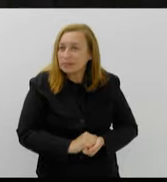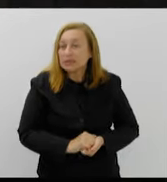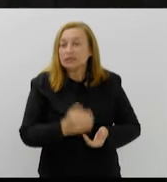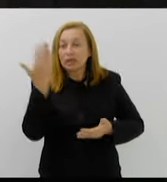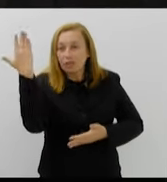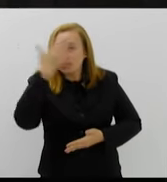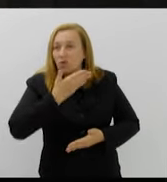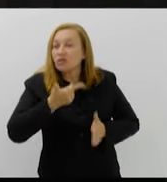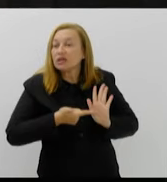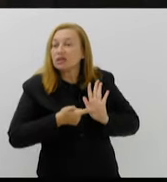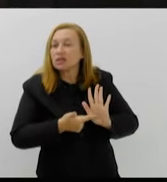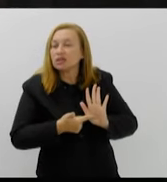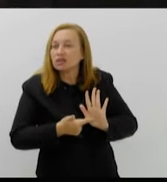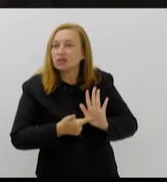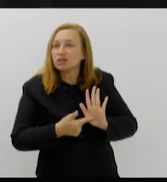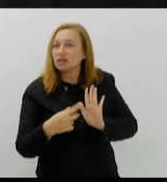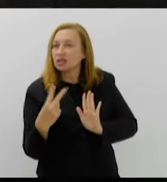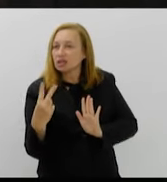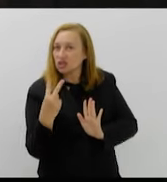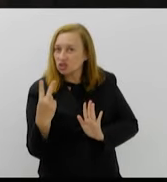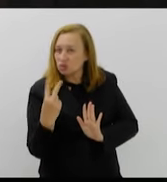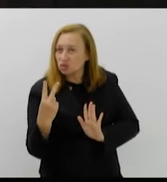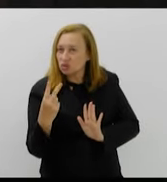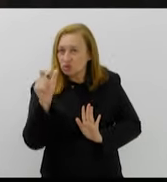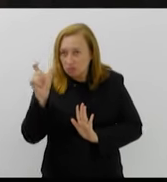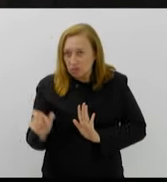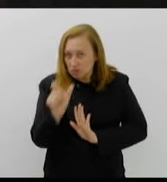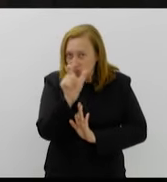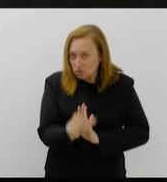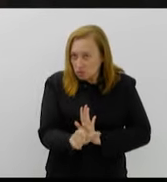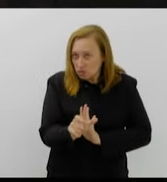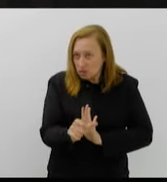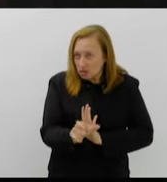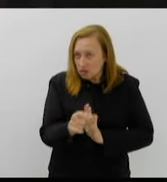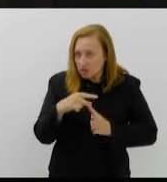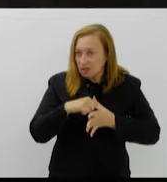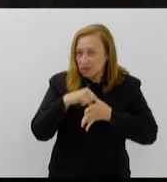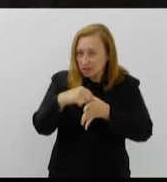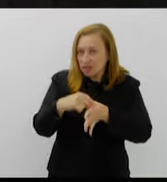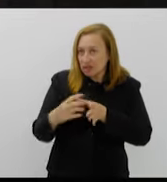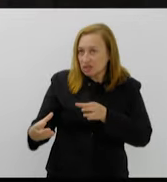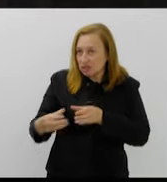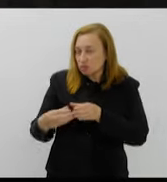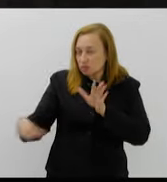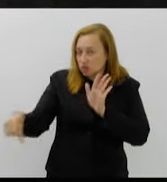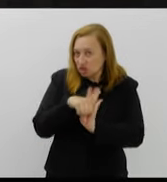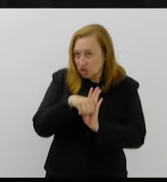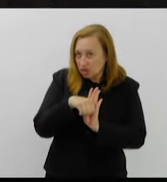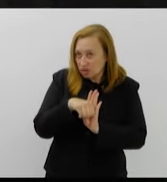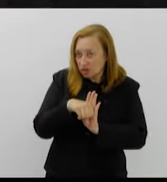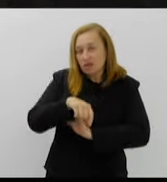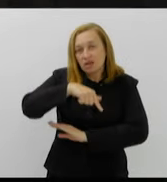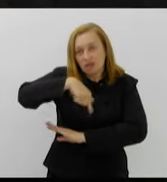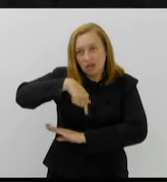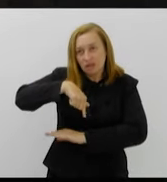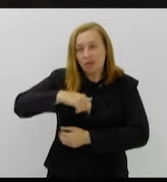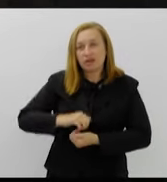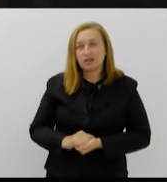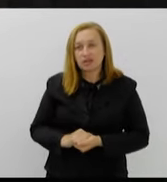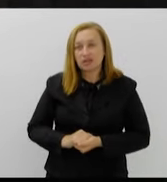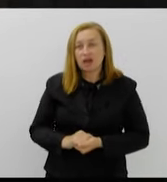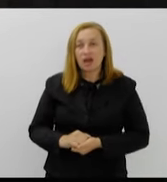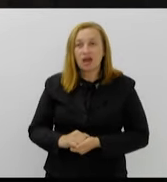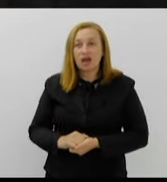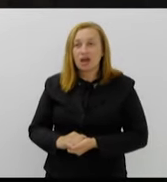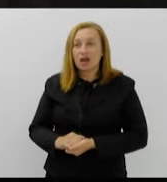prova viva que as duas pessoas que lideram essa quadrilha essa organização criminosa em Queimados tanto a